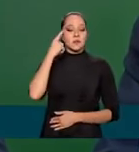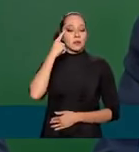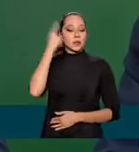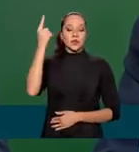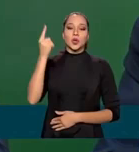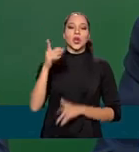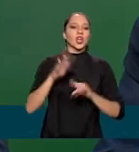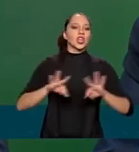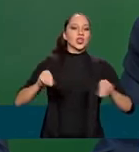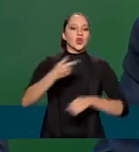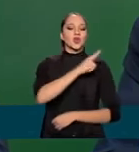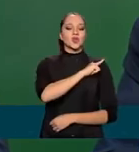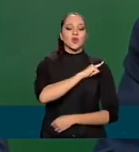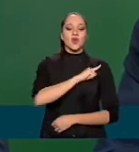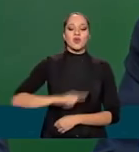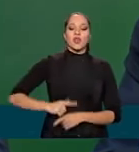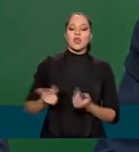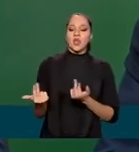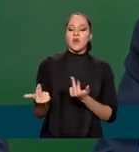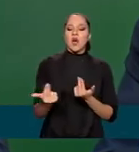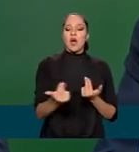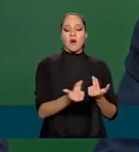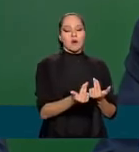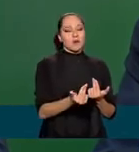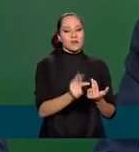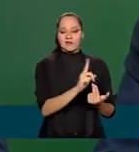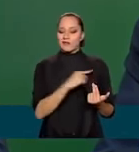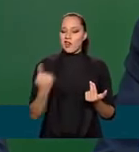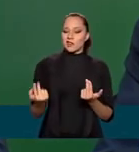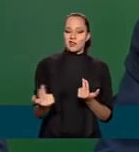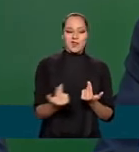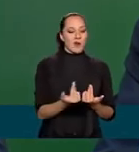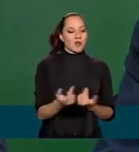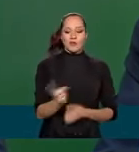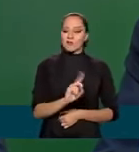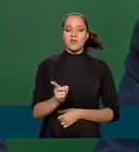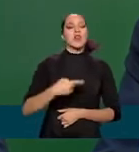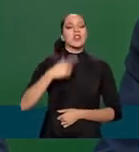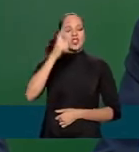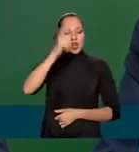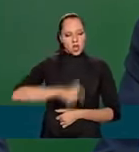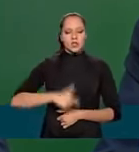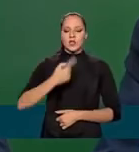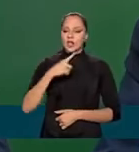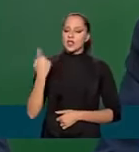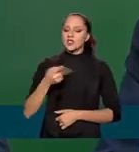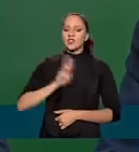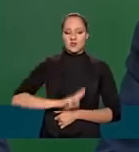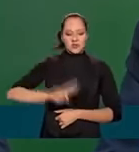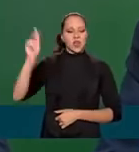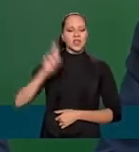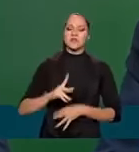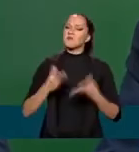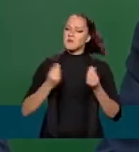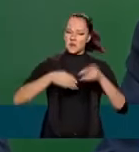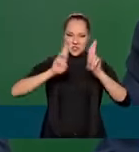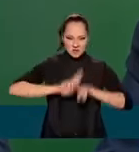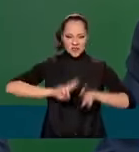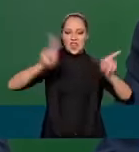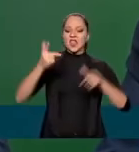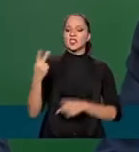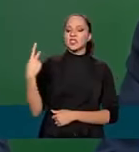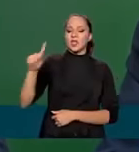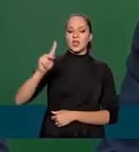achava que todos os governantes são iguais não são somos diferentes somos muito diferentes